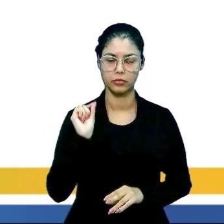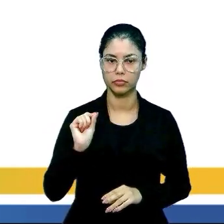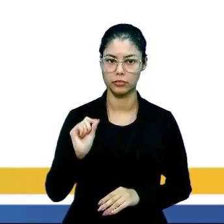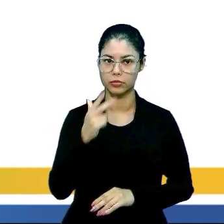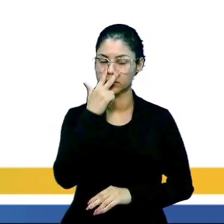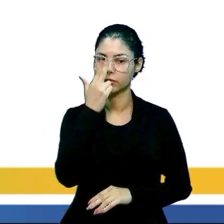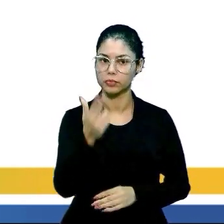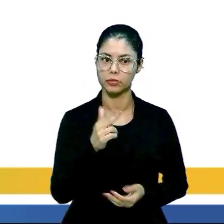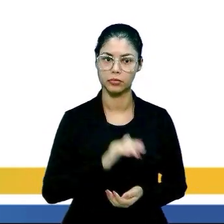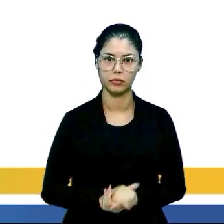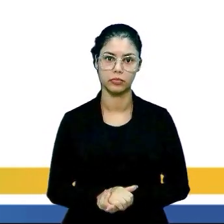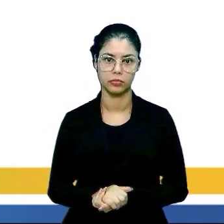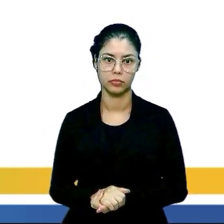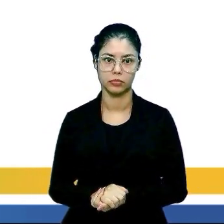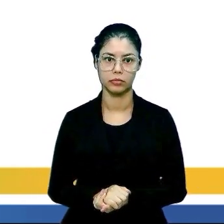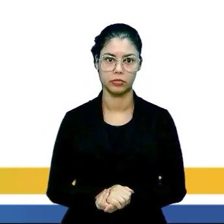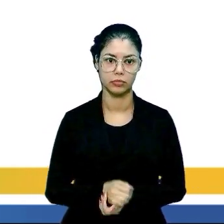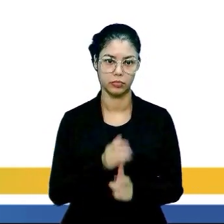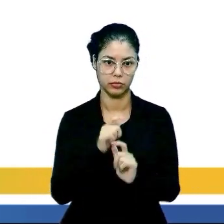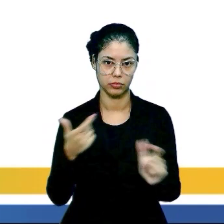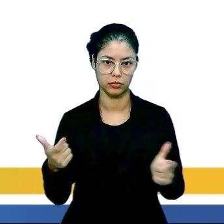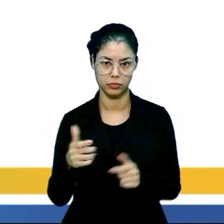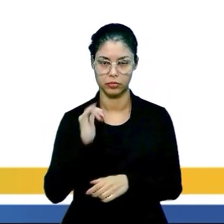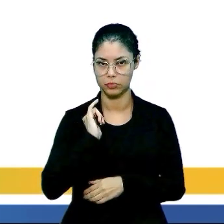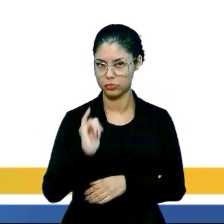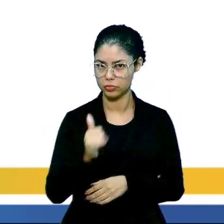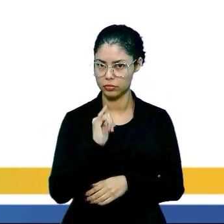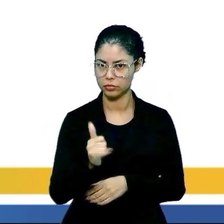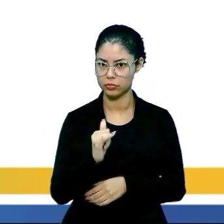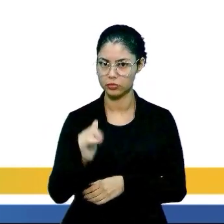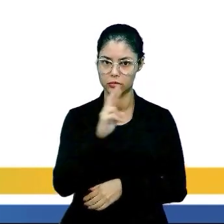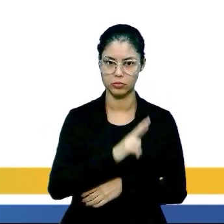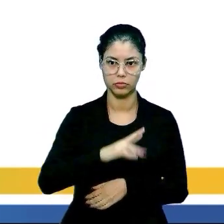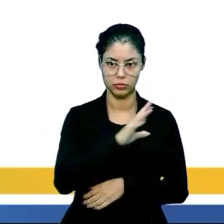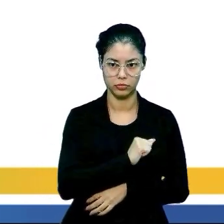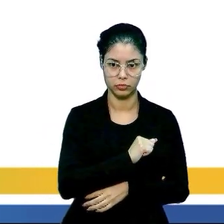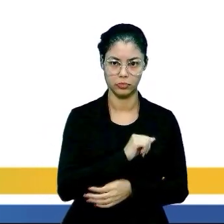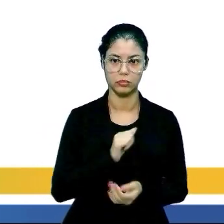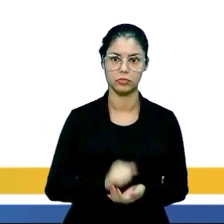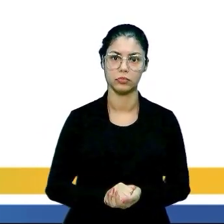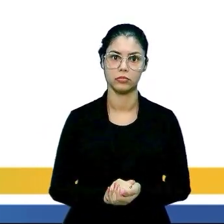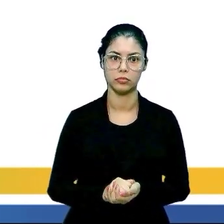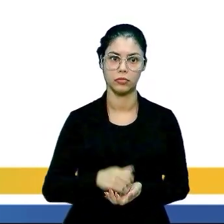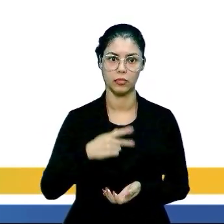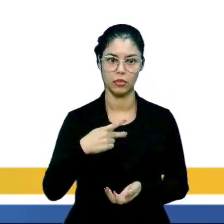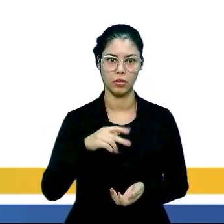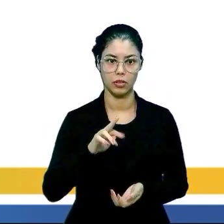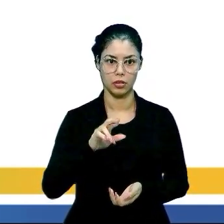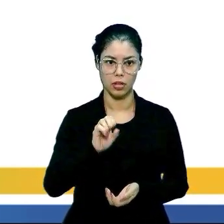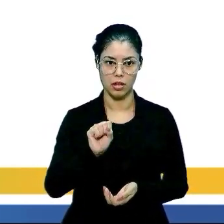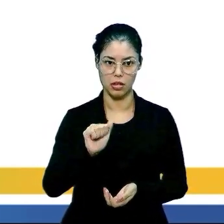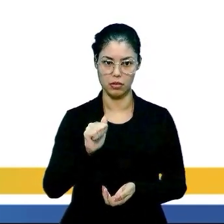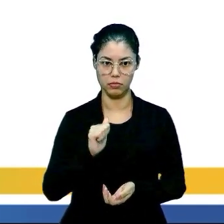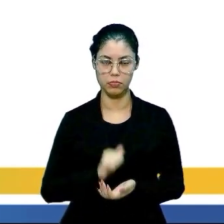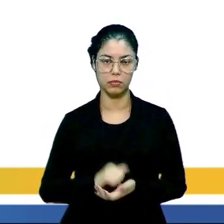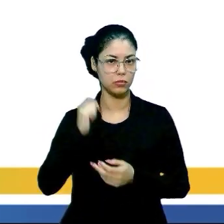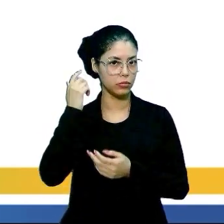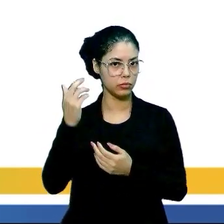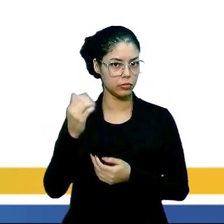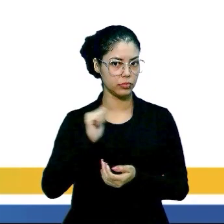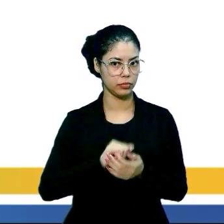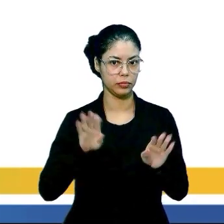o aparecimento enorme de contos e romances. E aí a prosa ela pode ser dividida